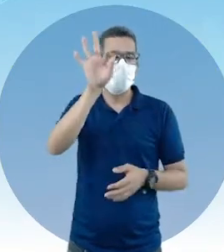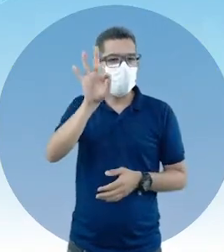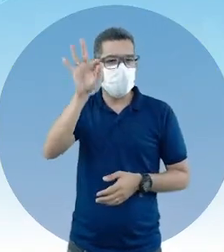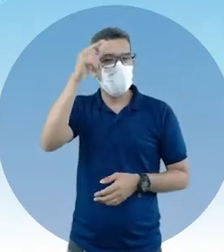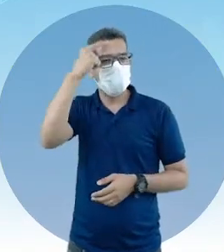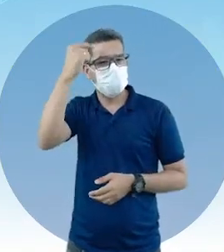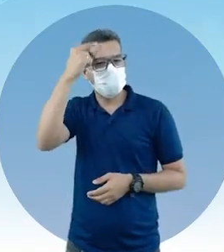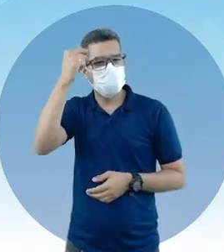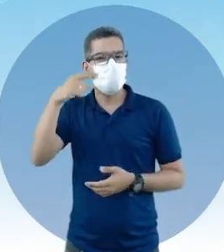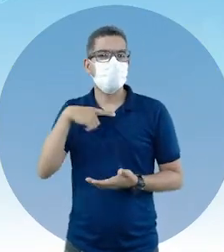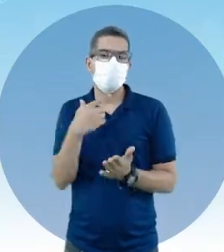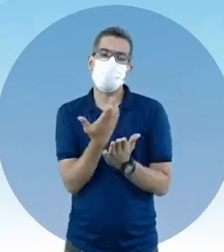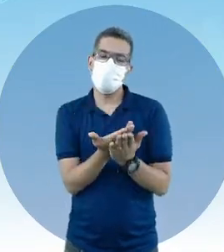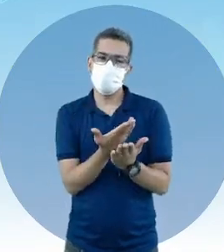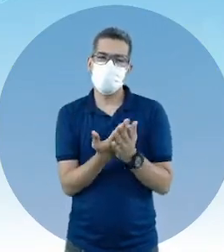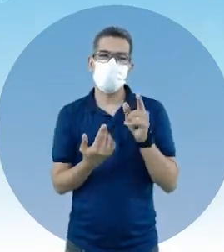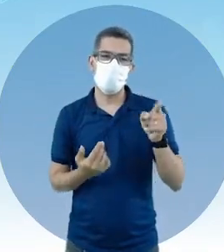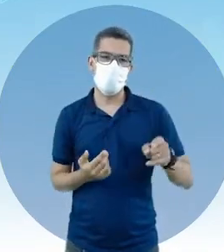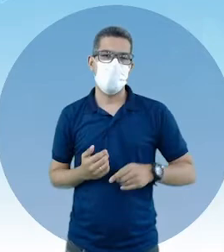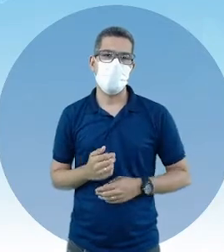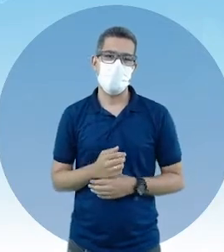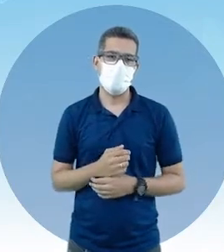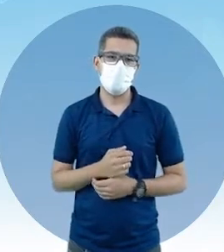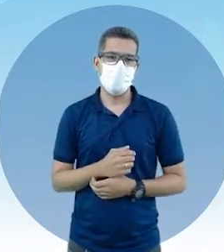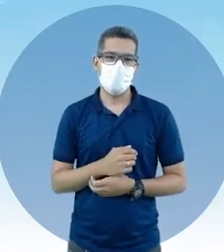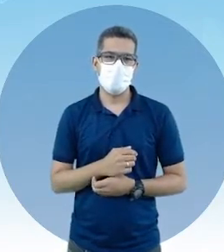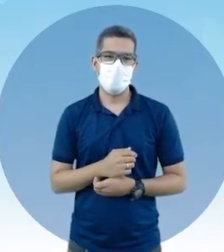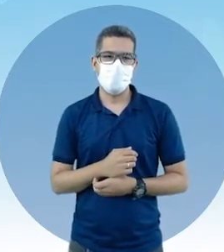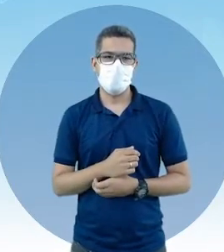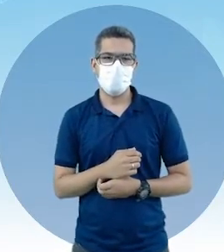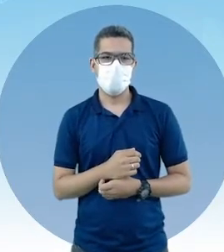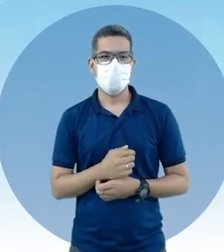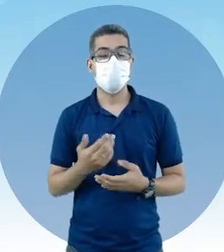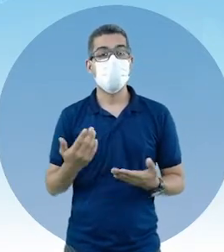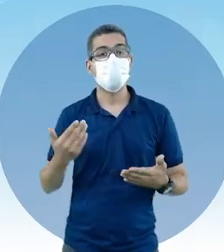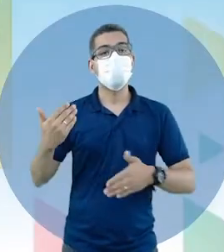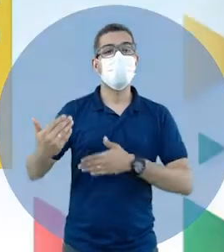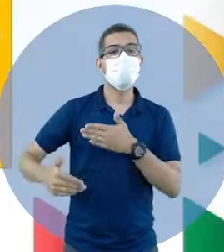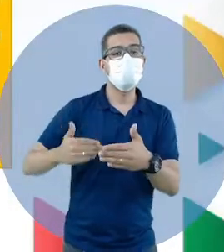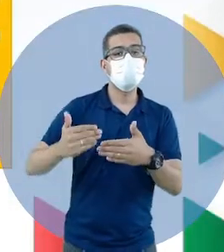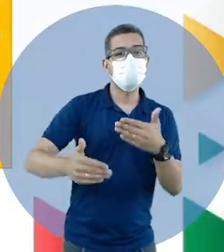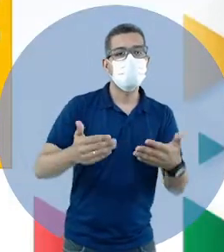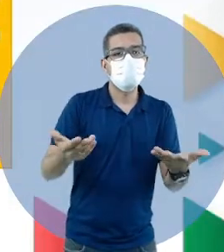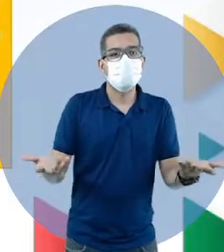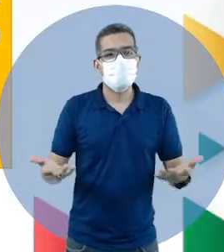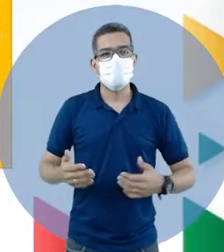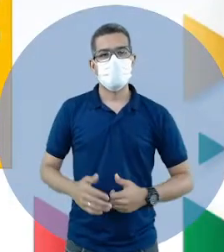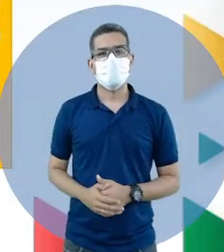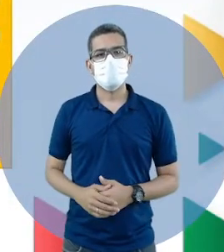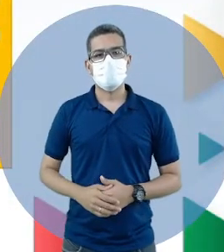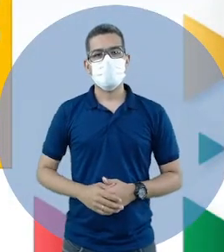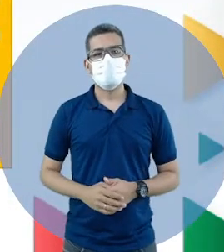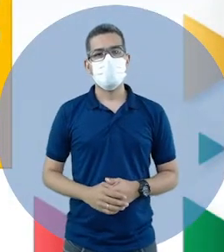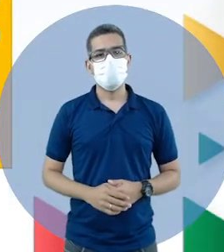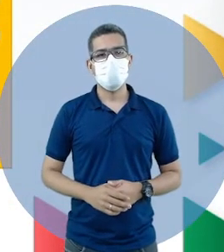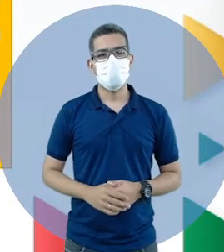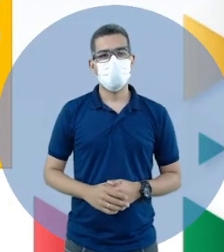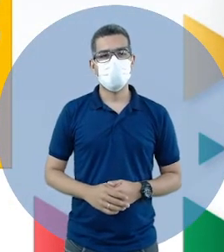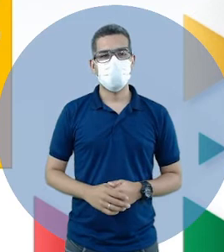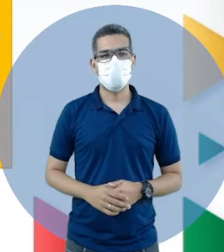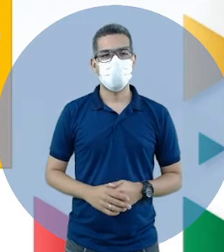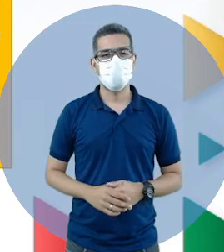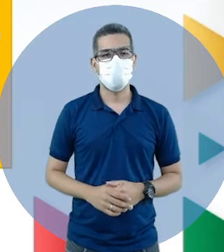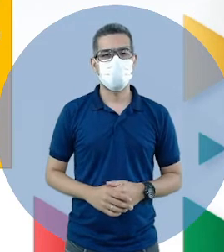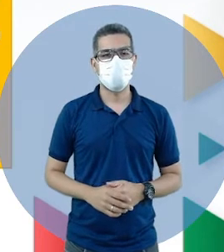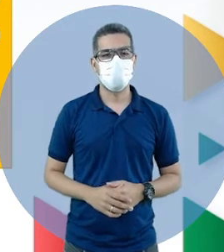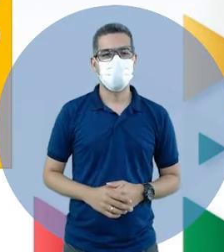tudo isso, esse conhecimento. Foi eleito papa. Então vamos lá, olhem só aqui um fato curioso. Olhando para a